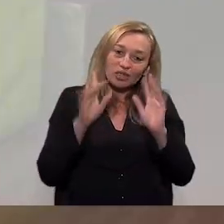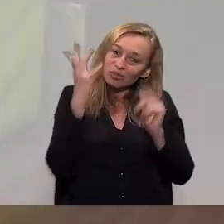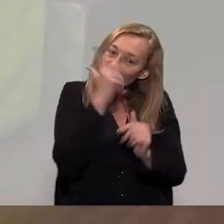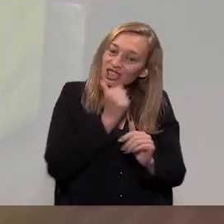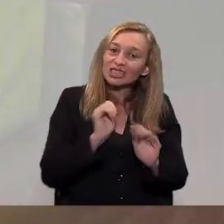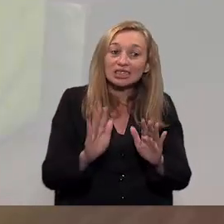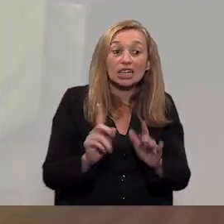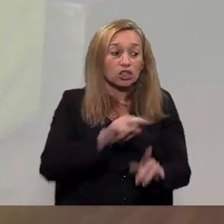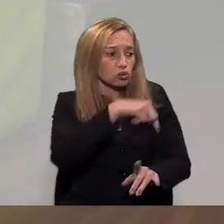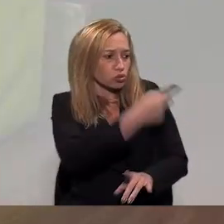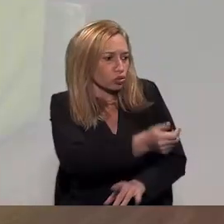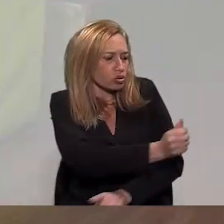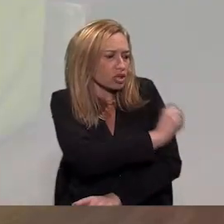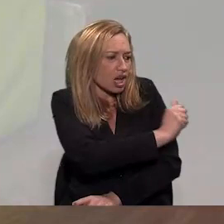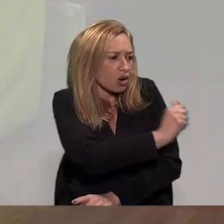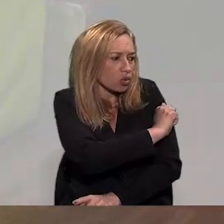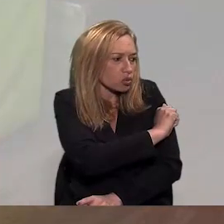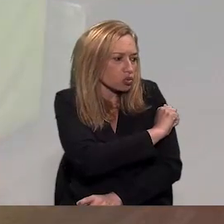outros alunos,